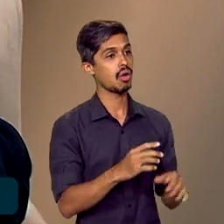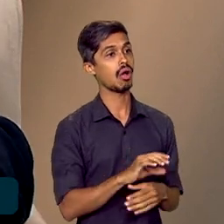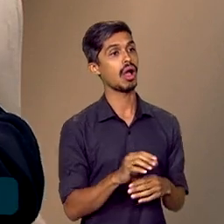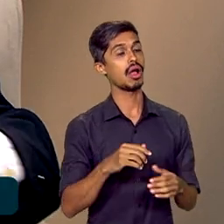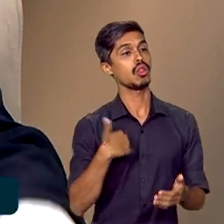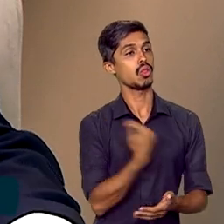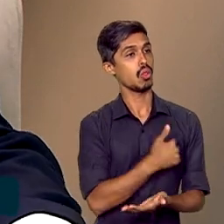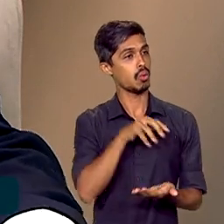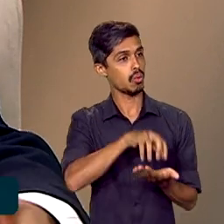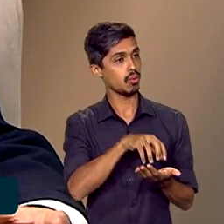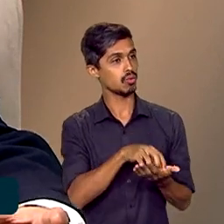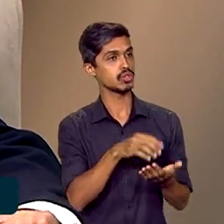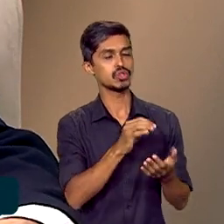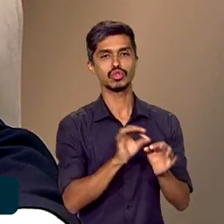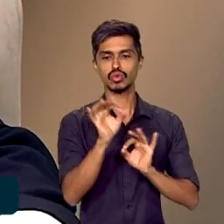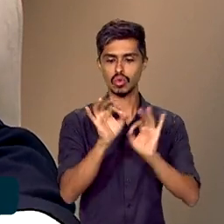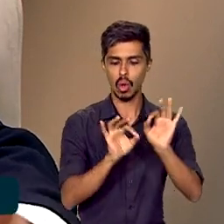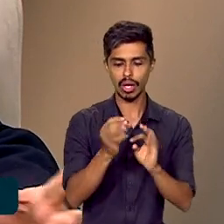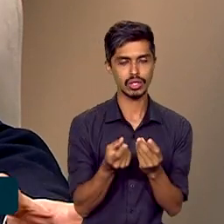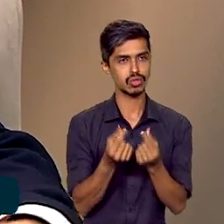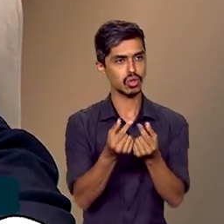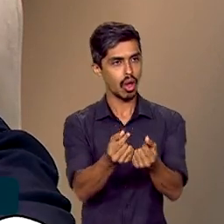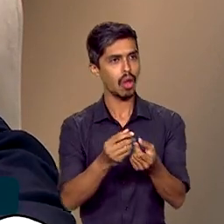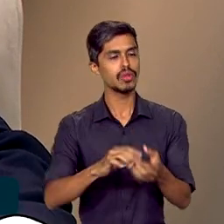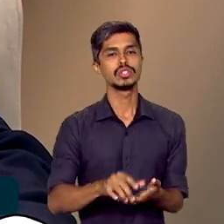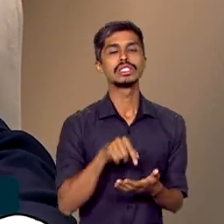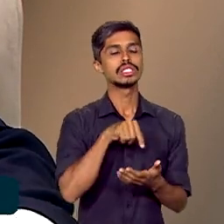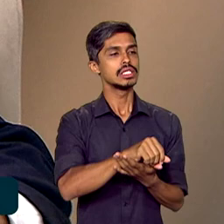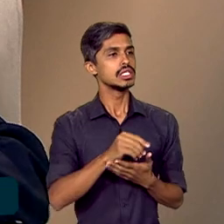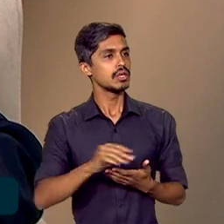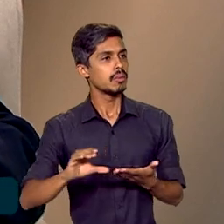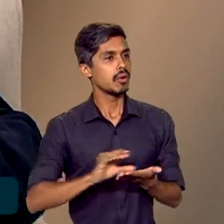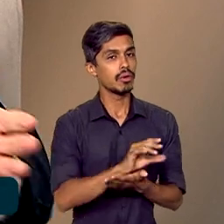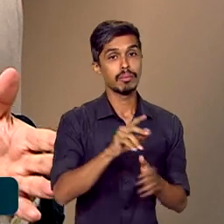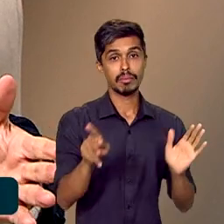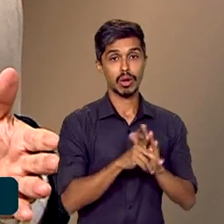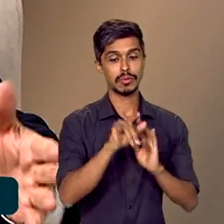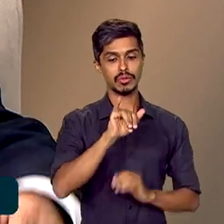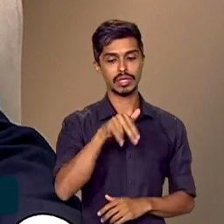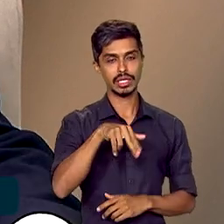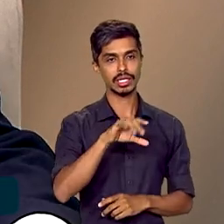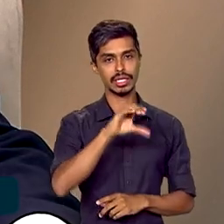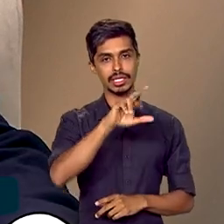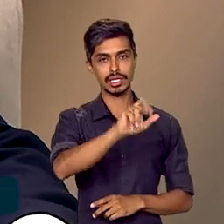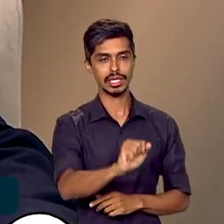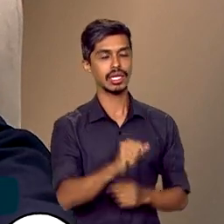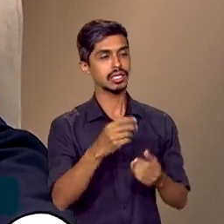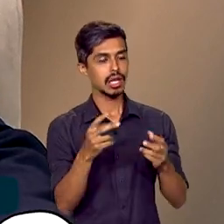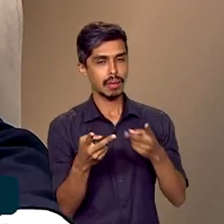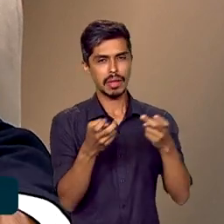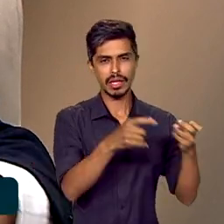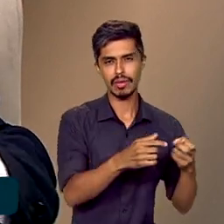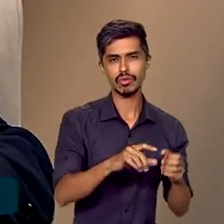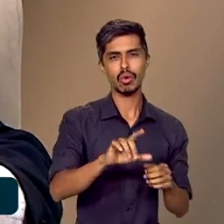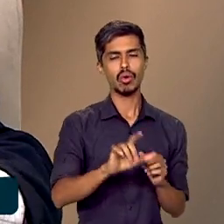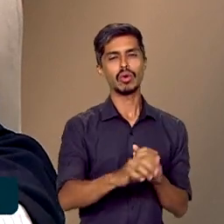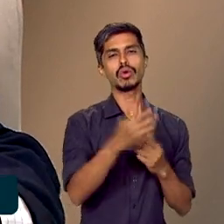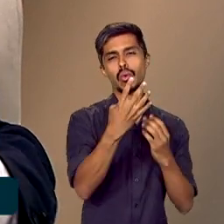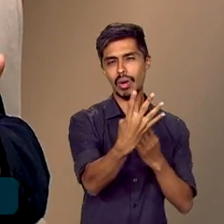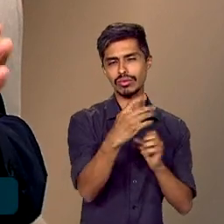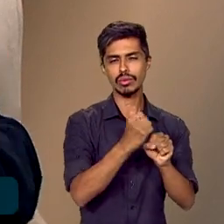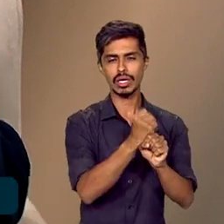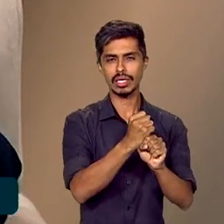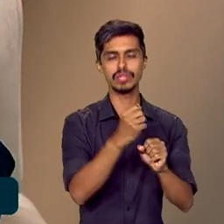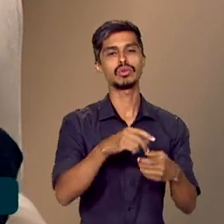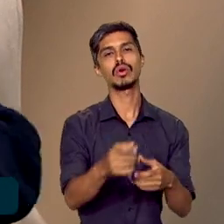organização toda dos recursos, do orçamento, do planejamento do INCRA, ela está prevista para 4 anos no plano plurianual. Então, a